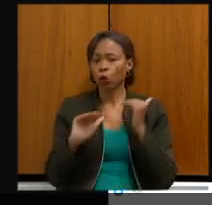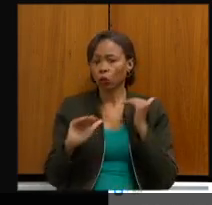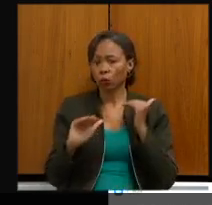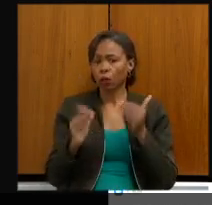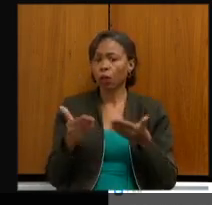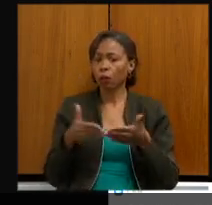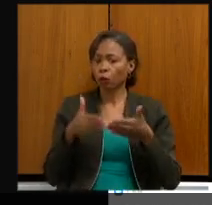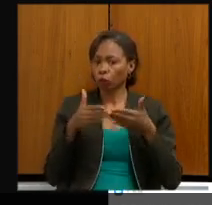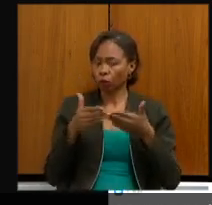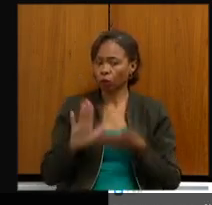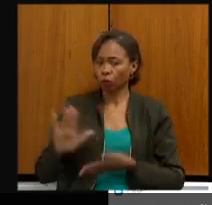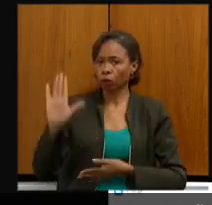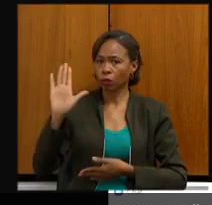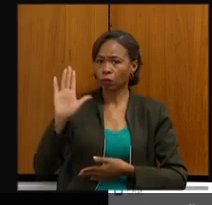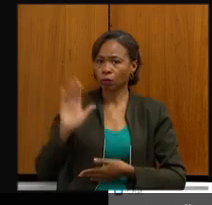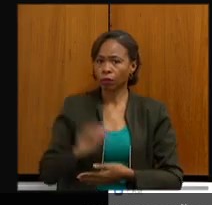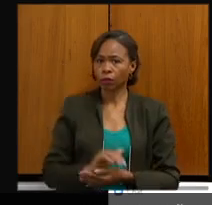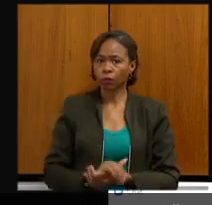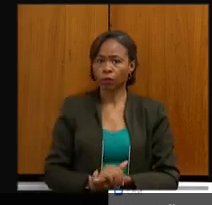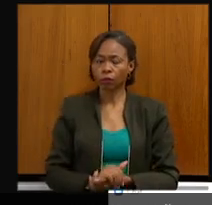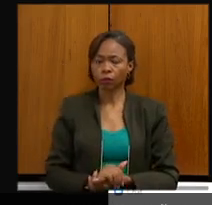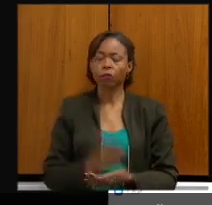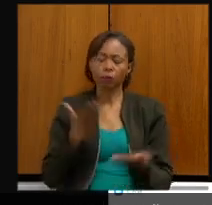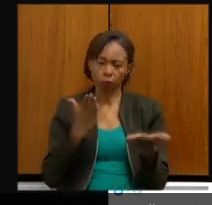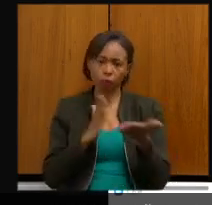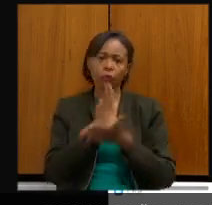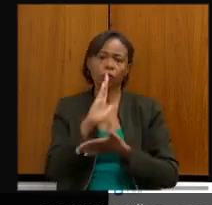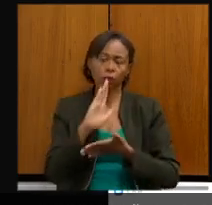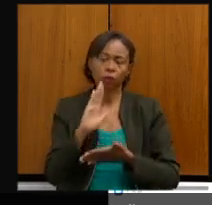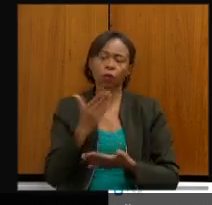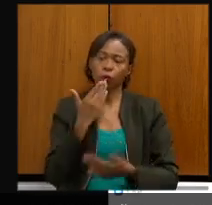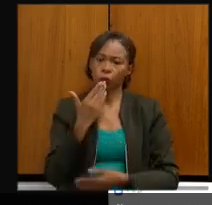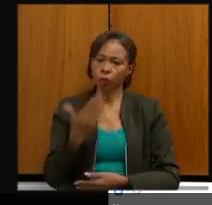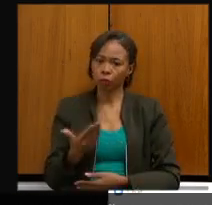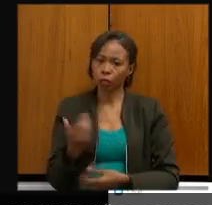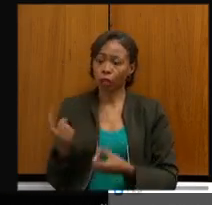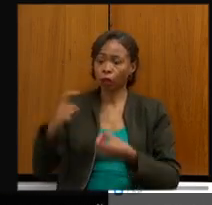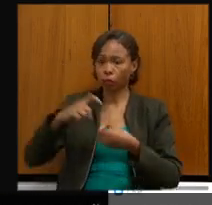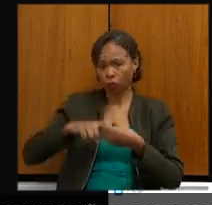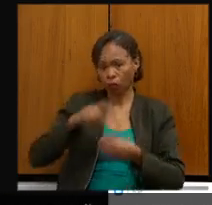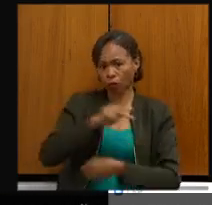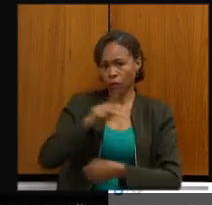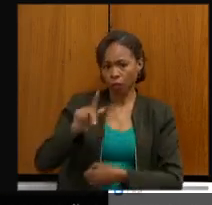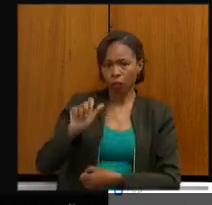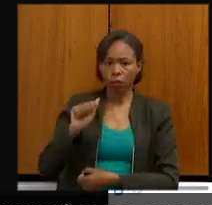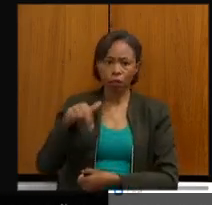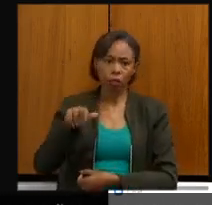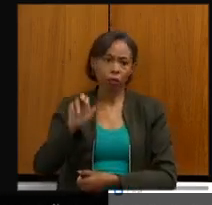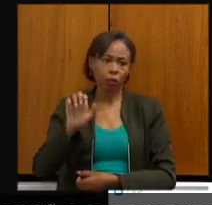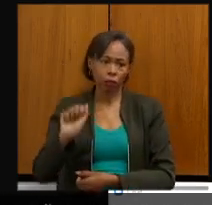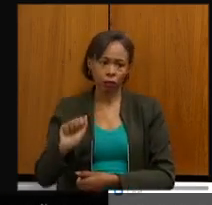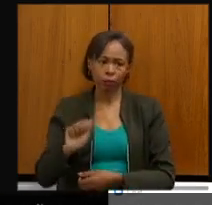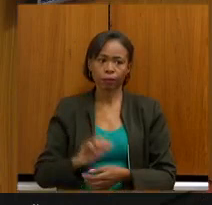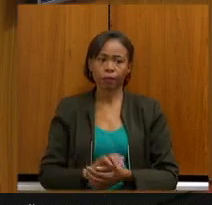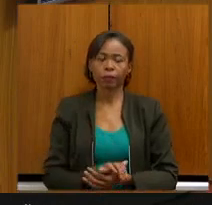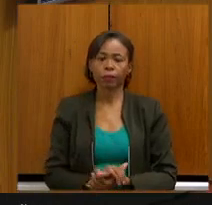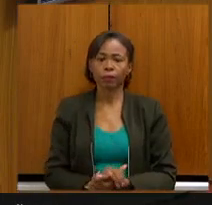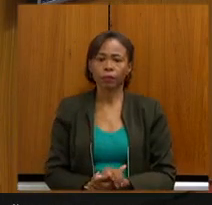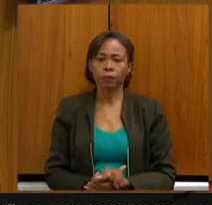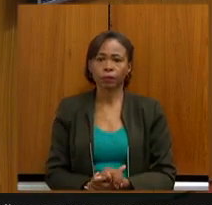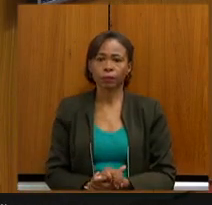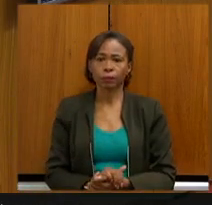para você manifestar aprovado requerimento de uma presidência para deputada Andreia de Jesus